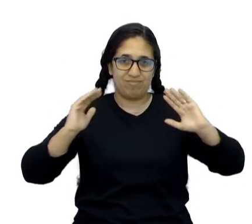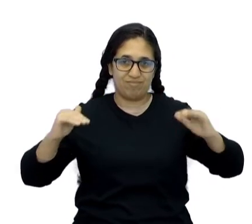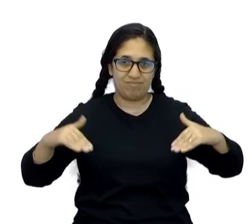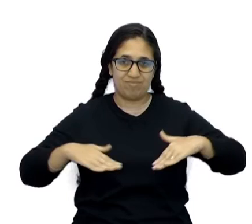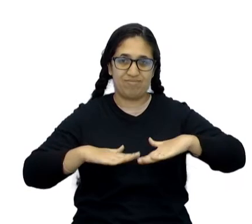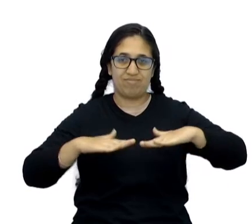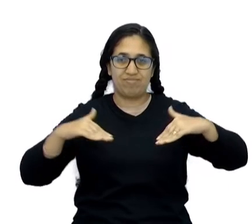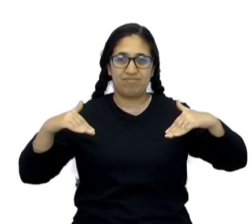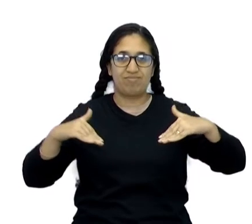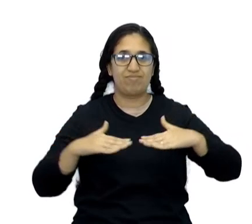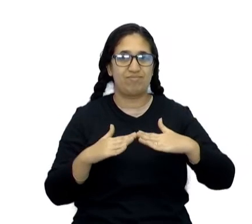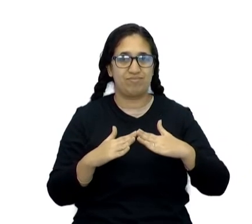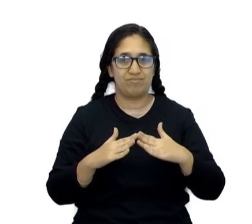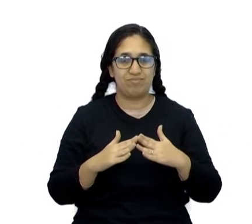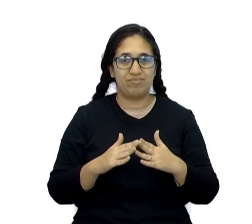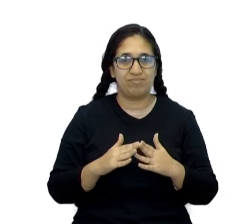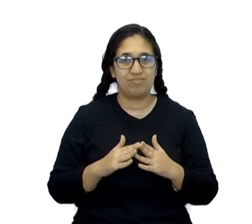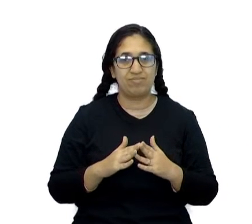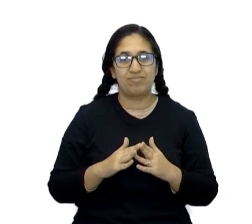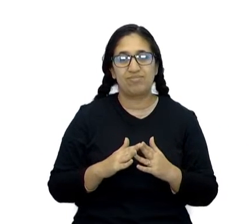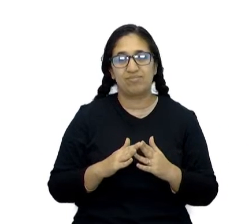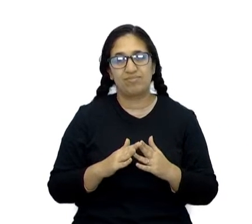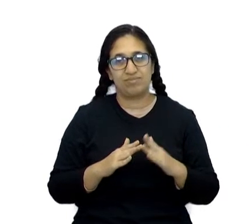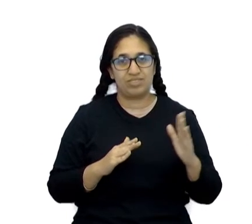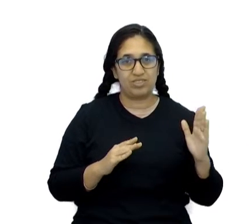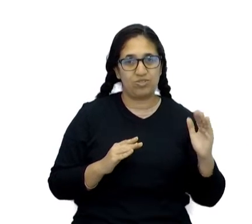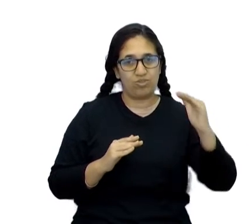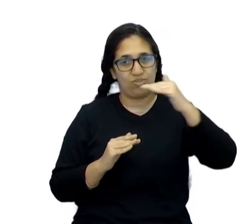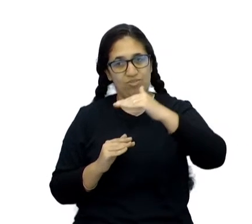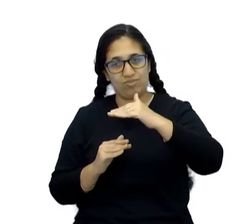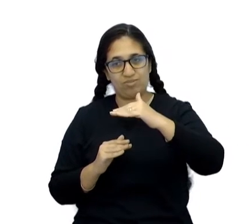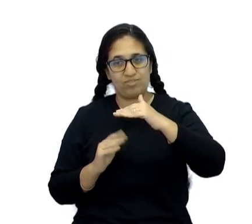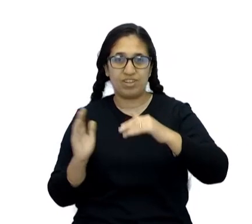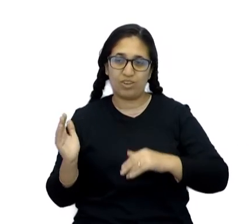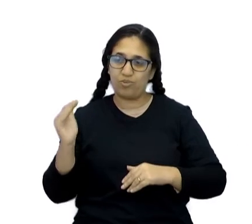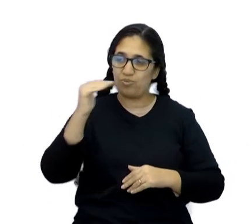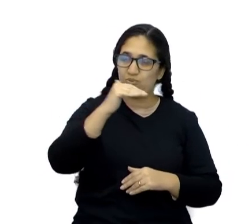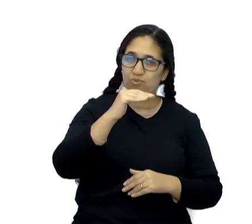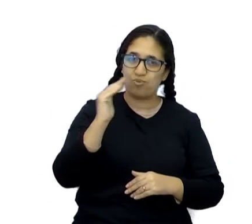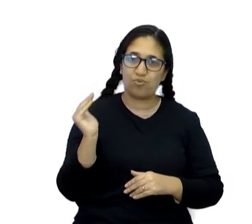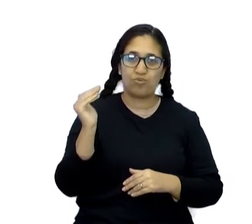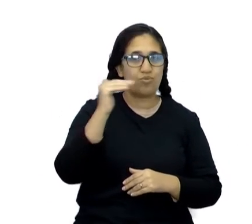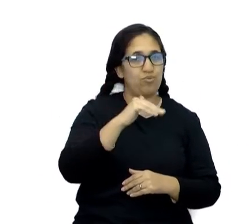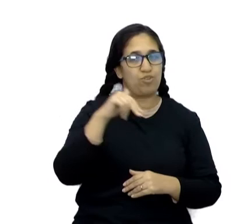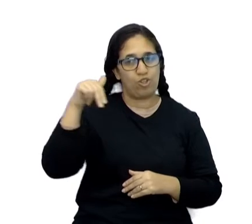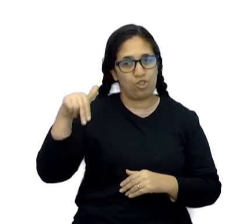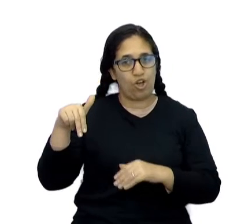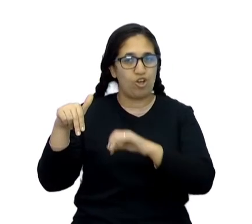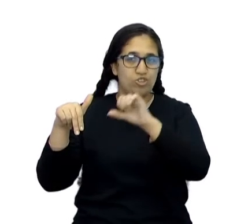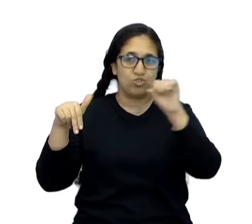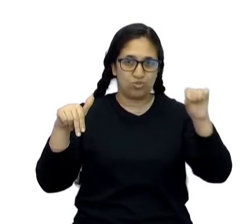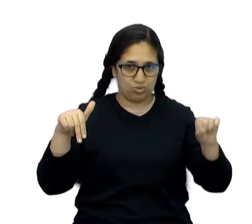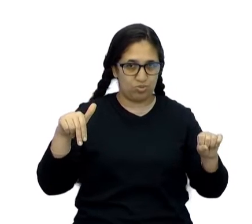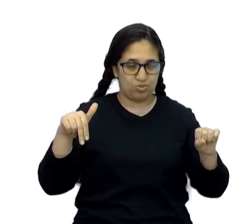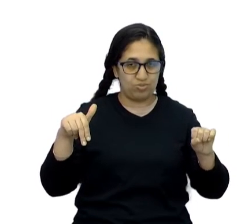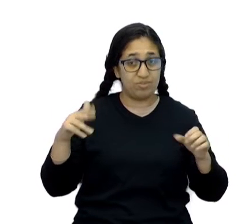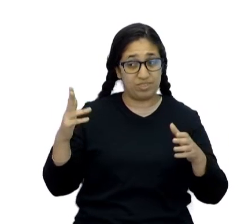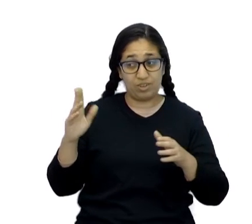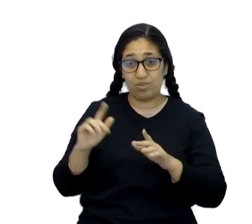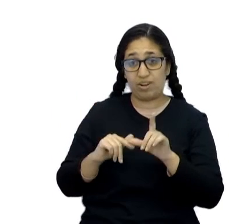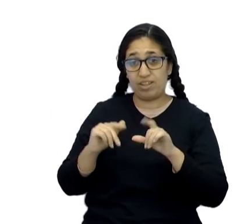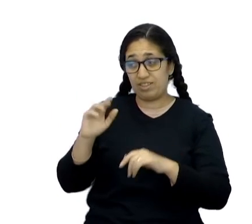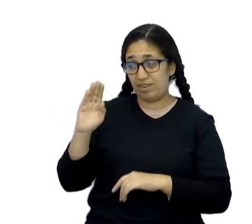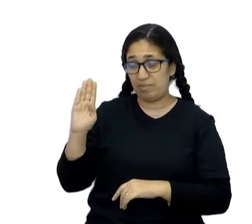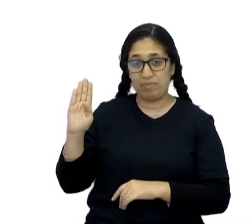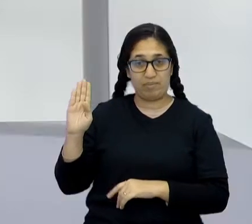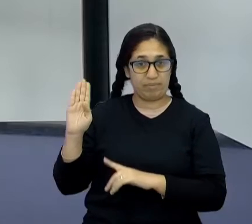mostrar. E a seta, ó, sai do norte e chega no sul. Essa é a orientação do campo magnético que a gente chama de B, em